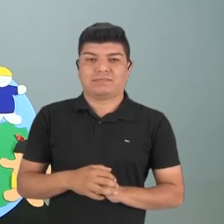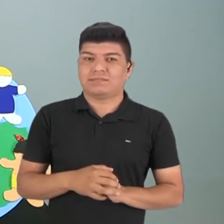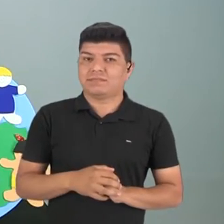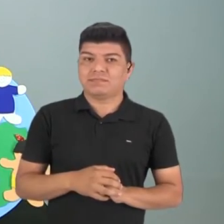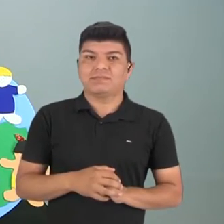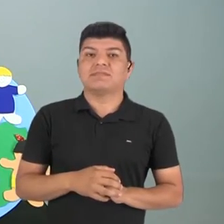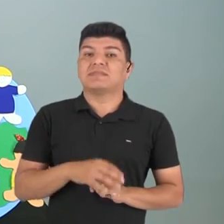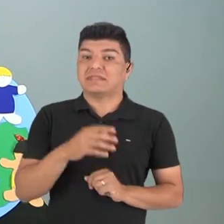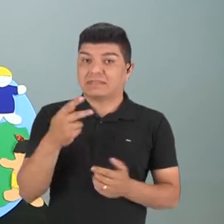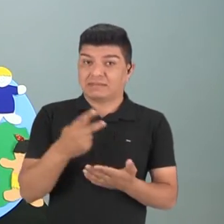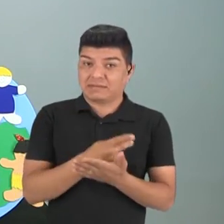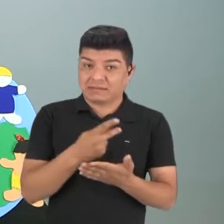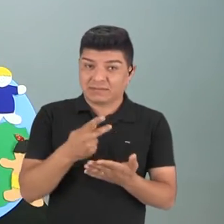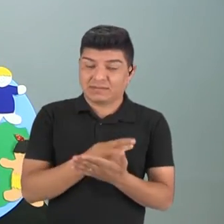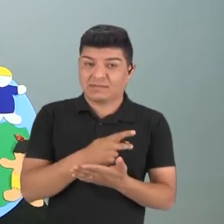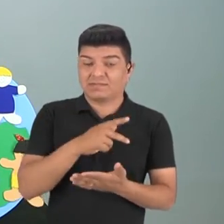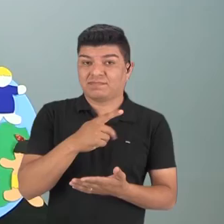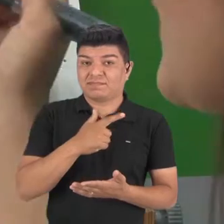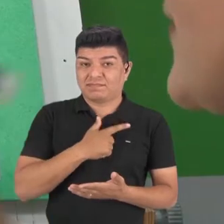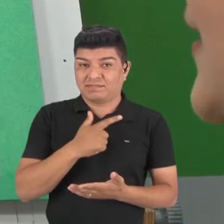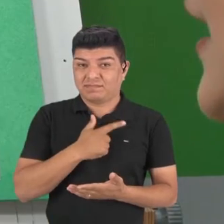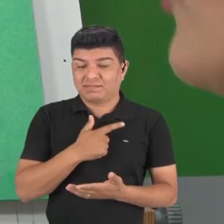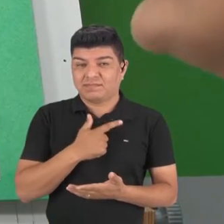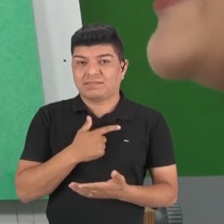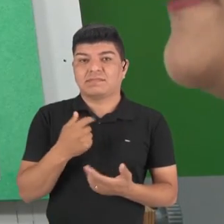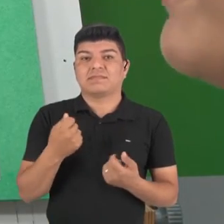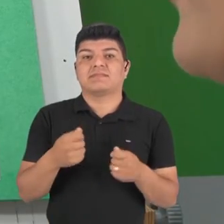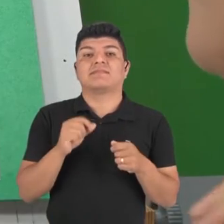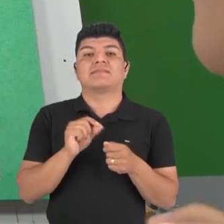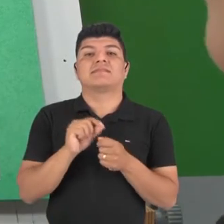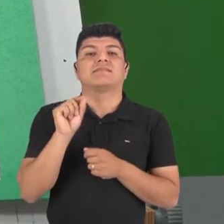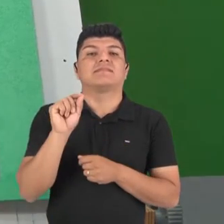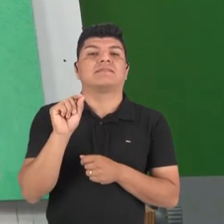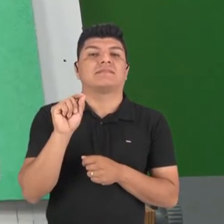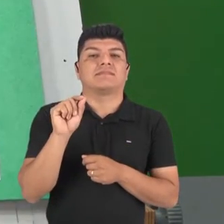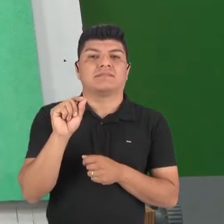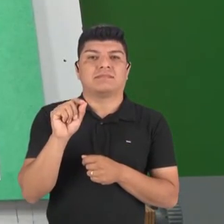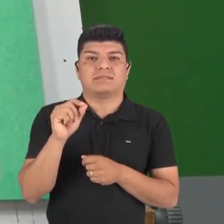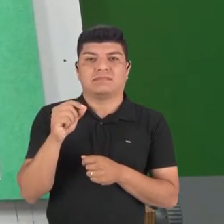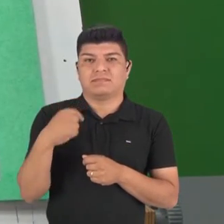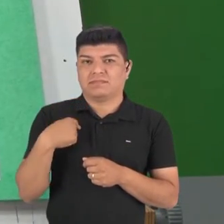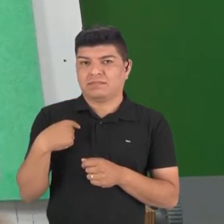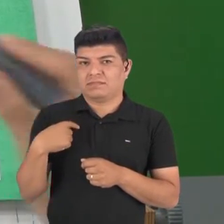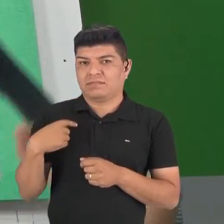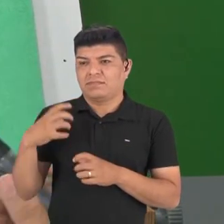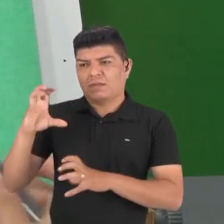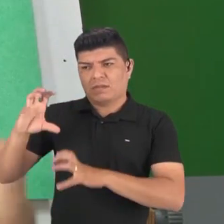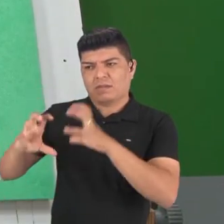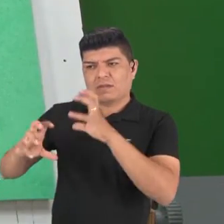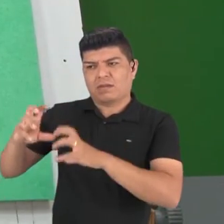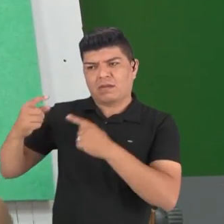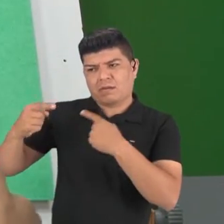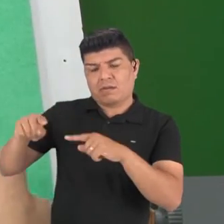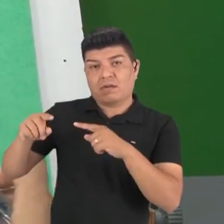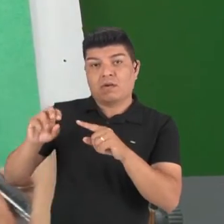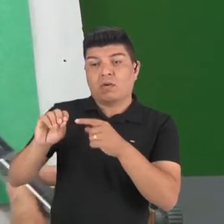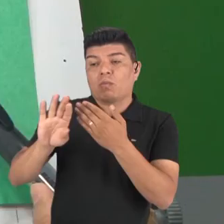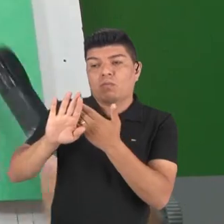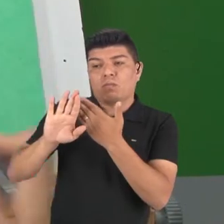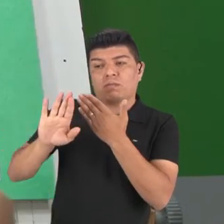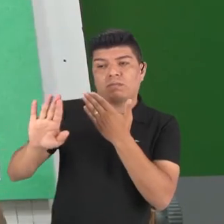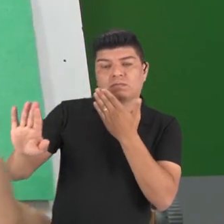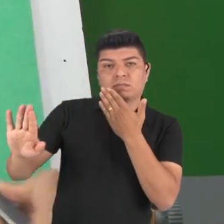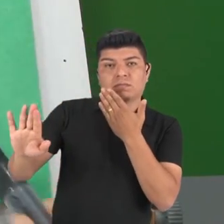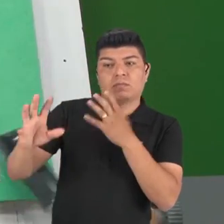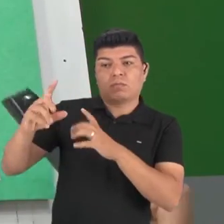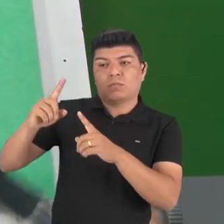É muito errado e feio. Então nós devemos fazer o quê? Ofender e brigar ou se afastar,